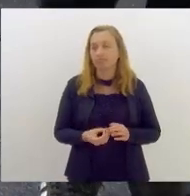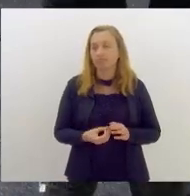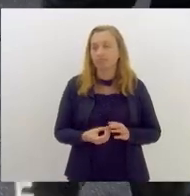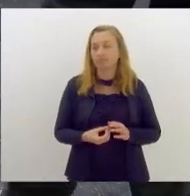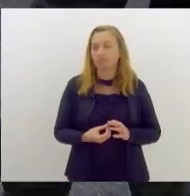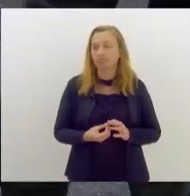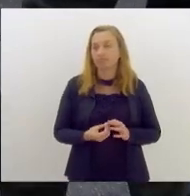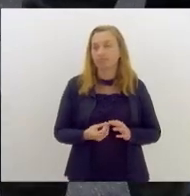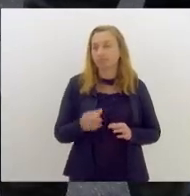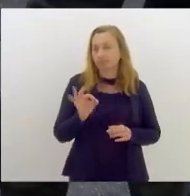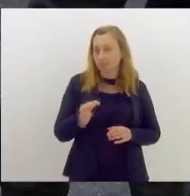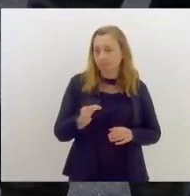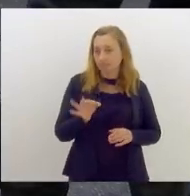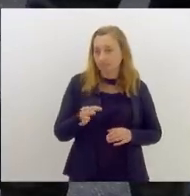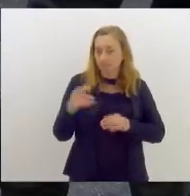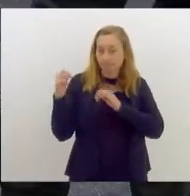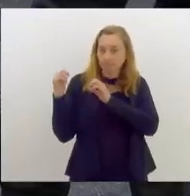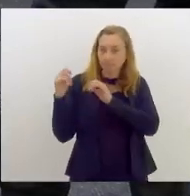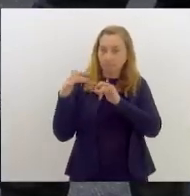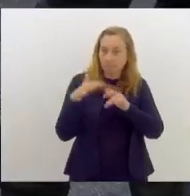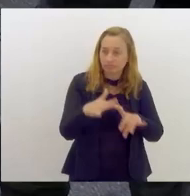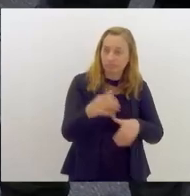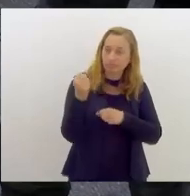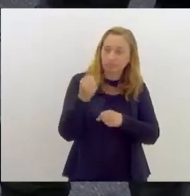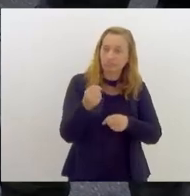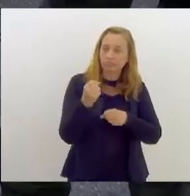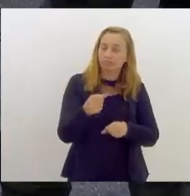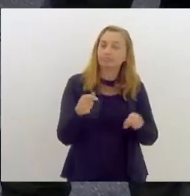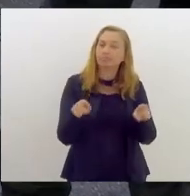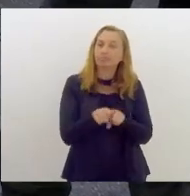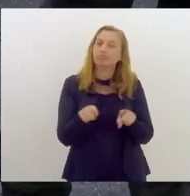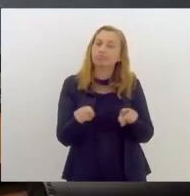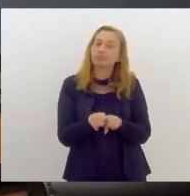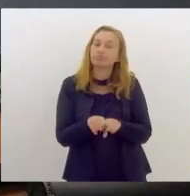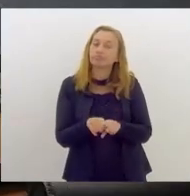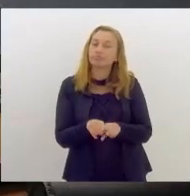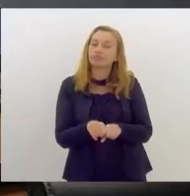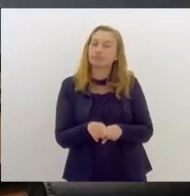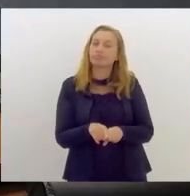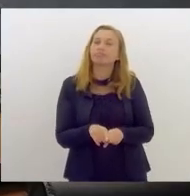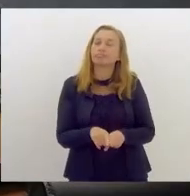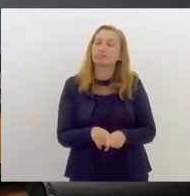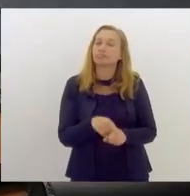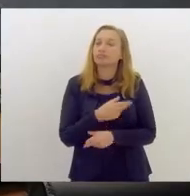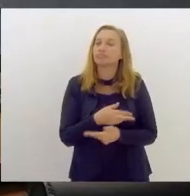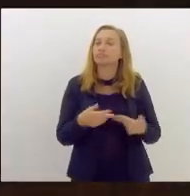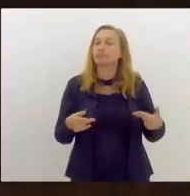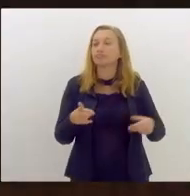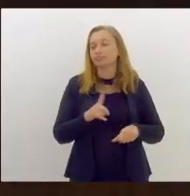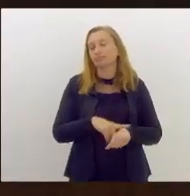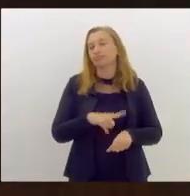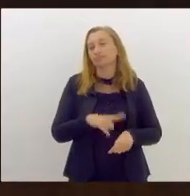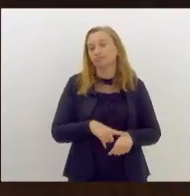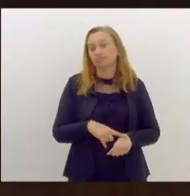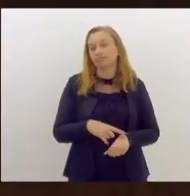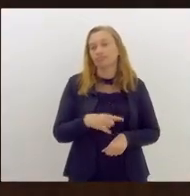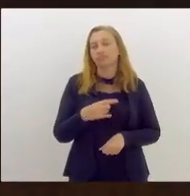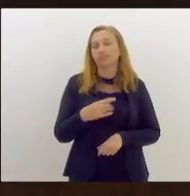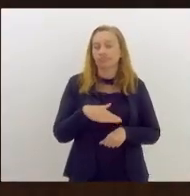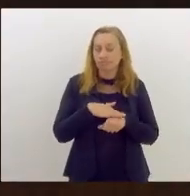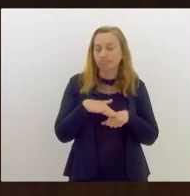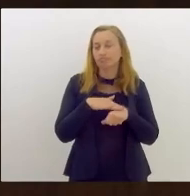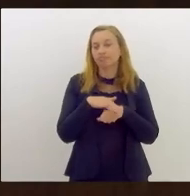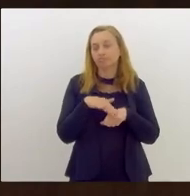claro as ocupações elas vêm também num contexto de vários momentos e tentativas de conversa